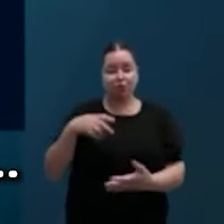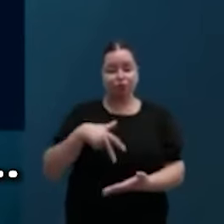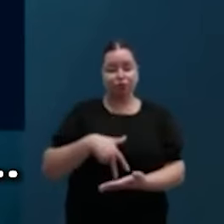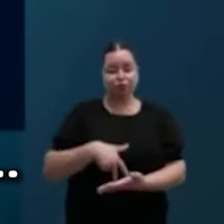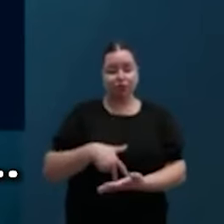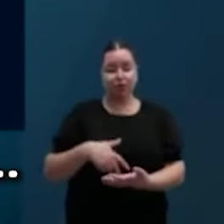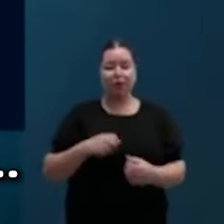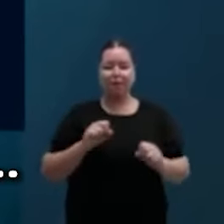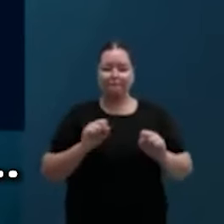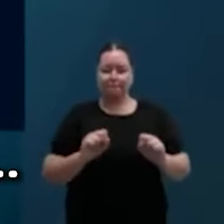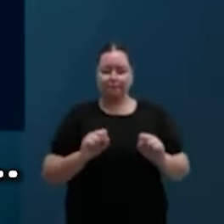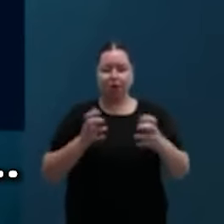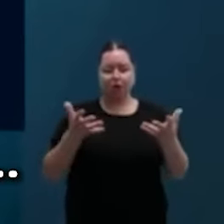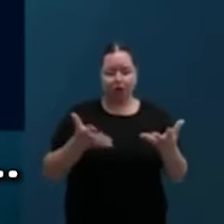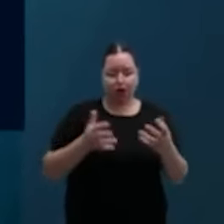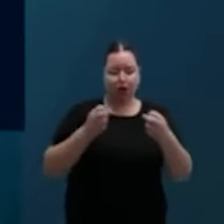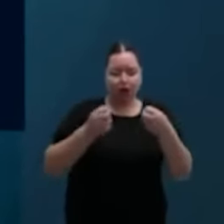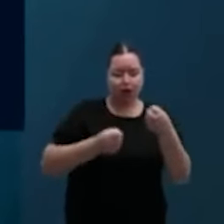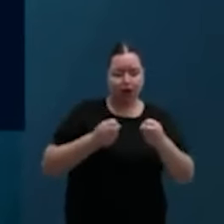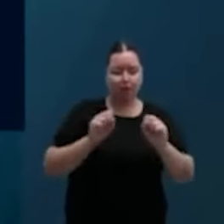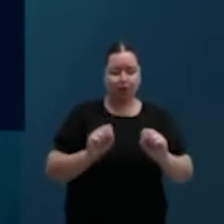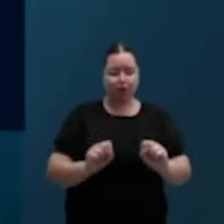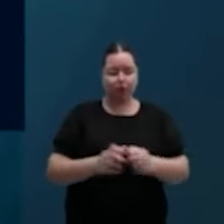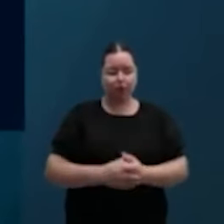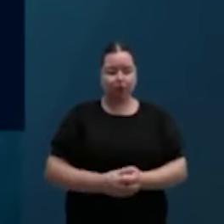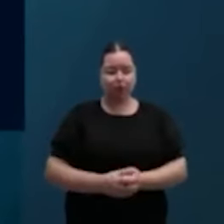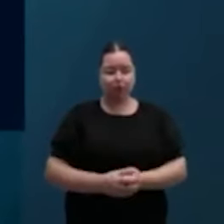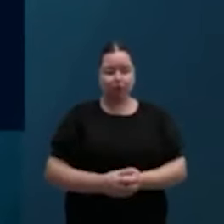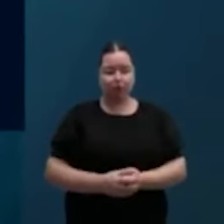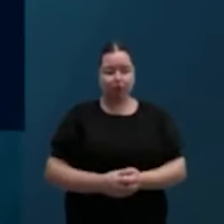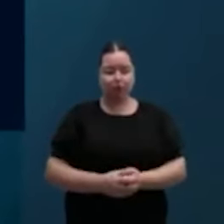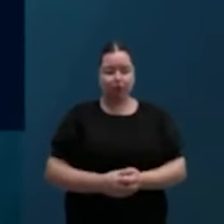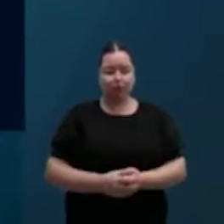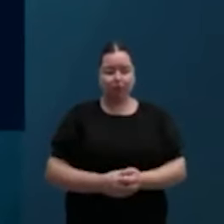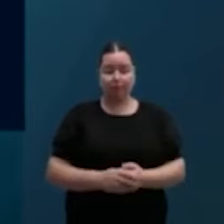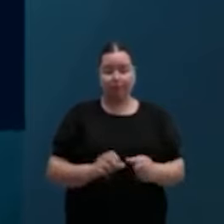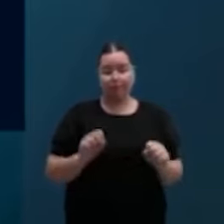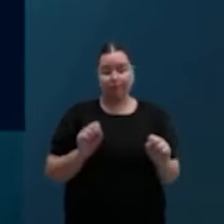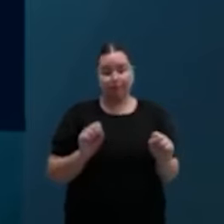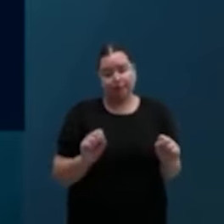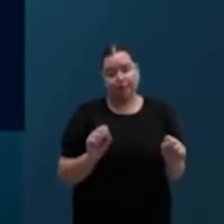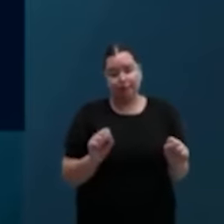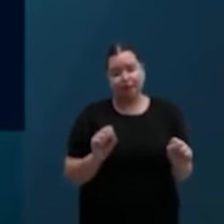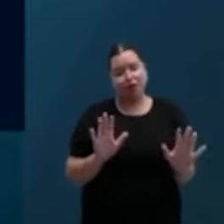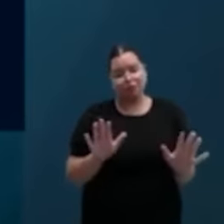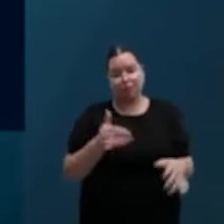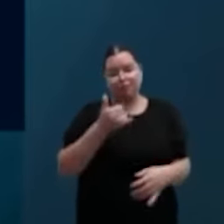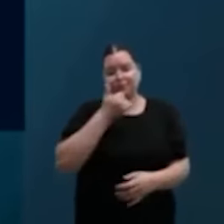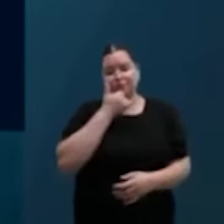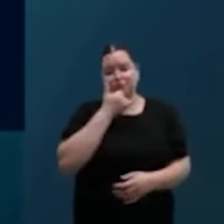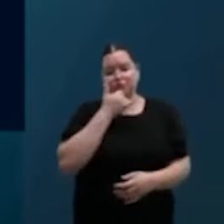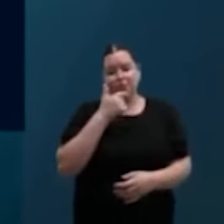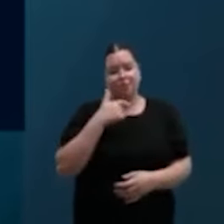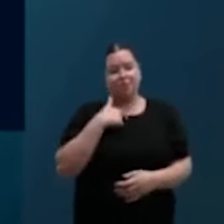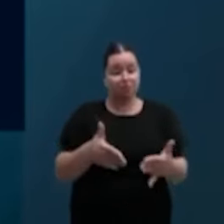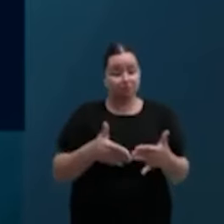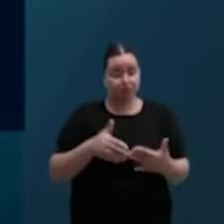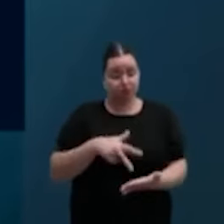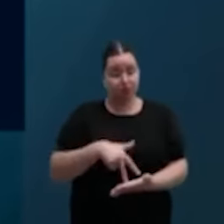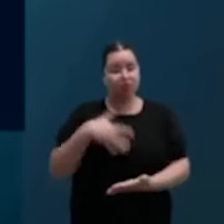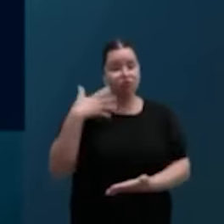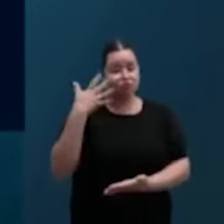a possibilidade de fazer desse jeito, a nossa sustentação... Não, o senhor pode fazer. Agora, o senhor vai me desculpar, mas eu acho um pouco de desrespeito para a